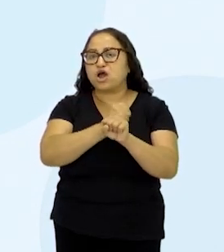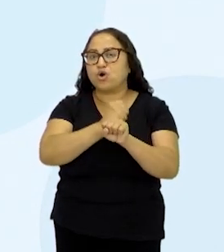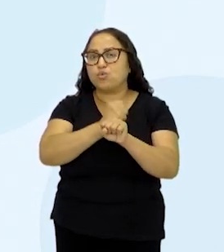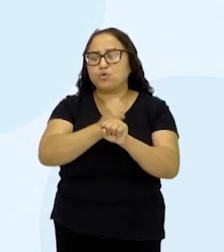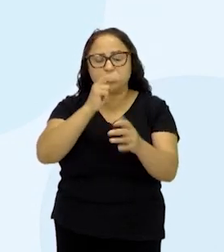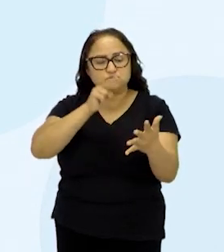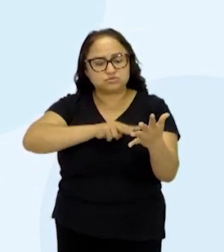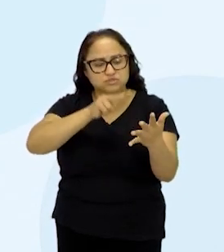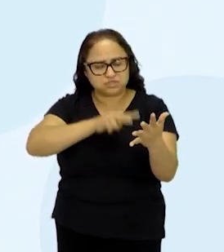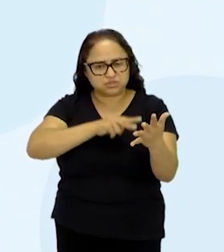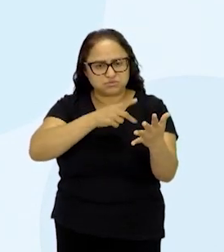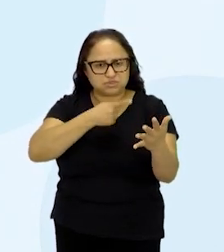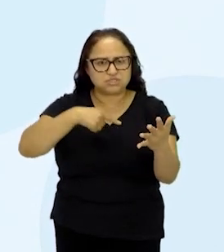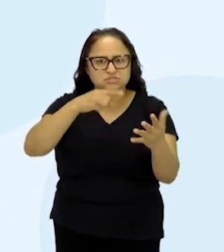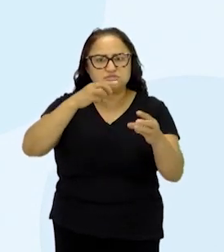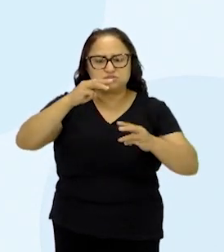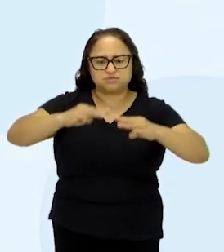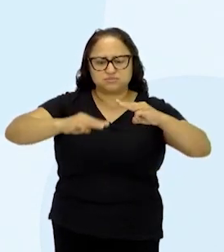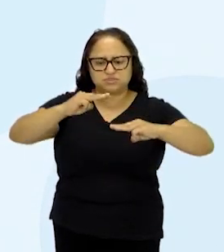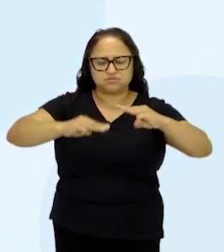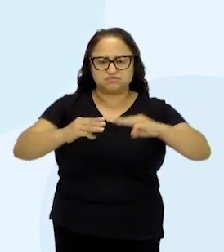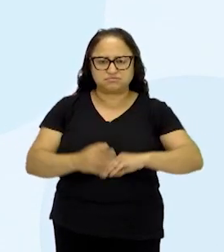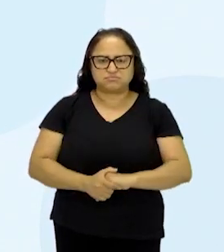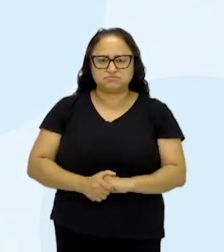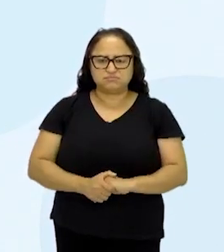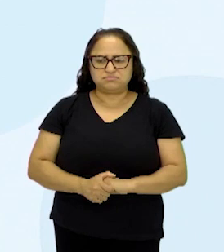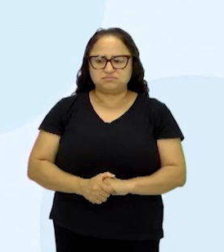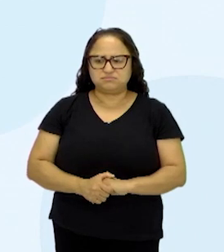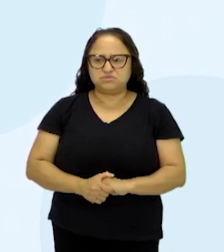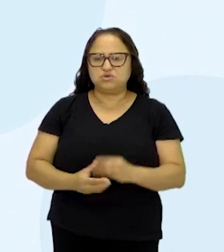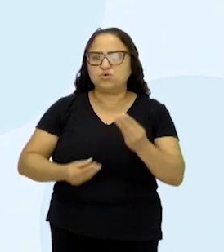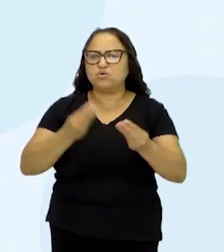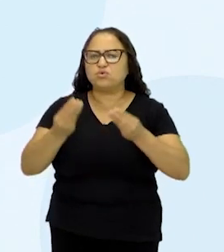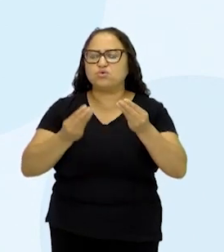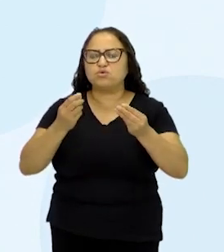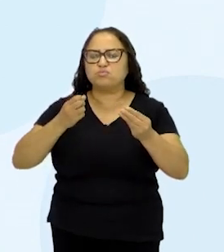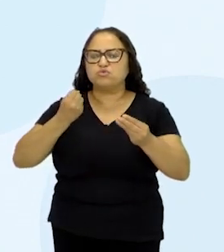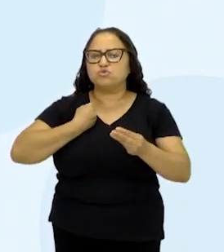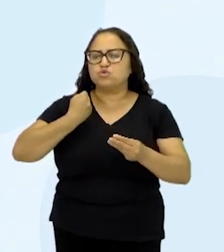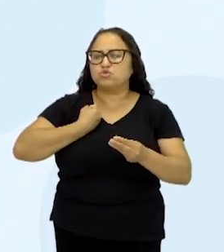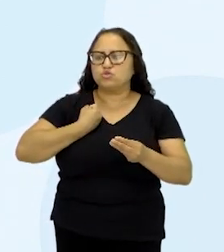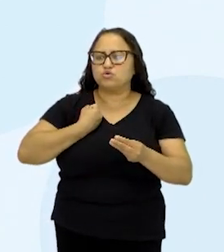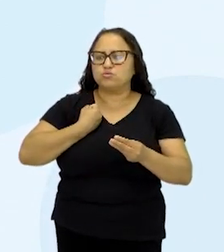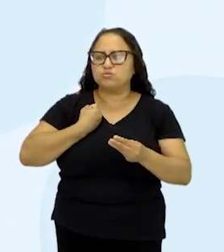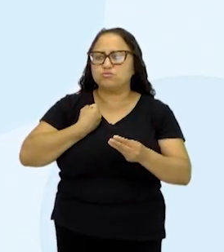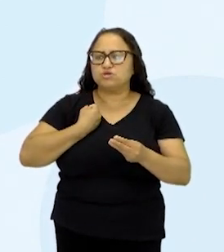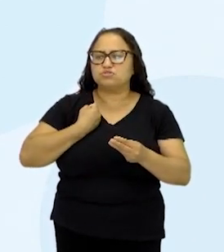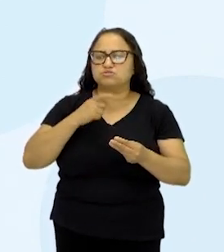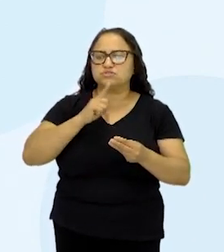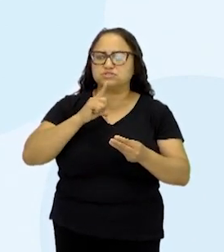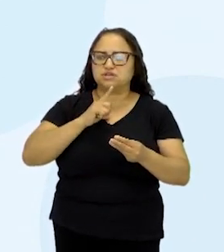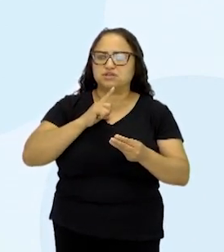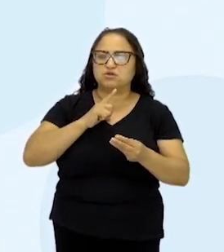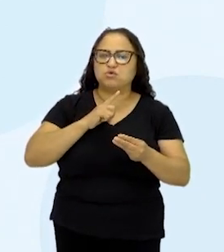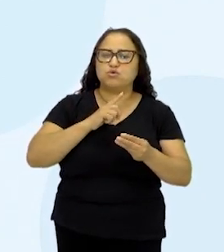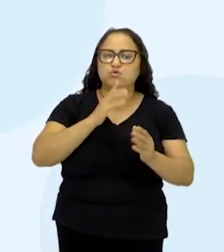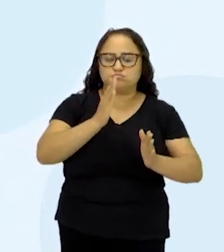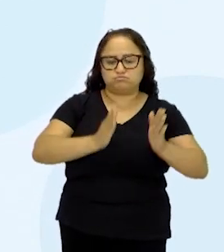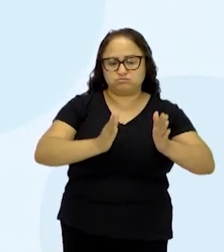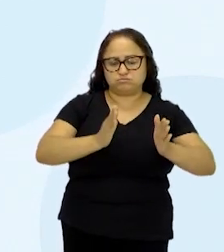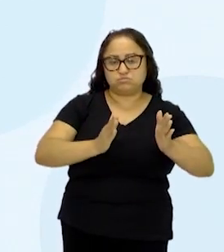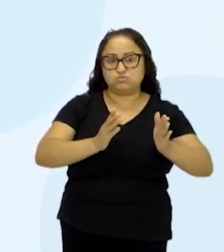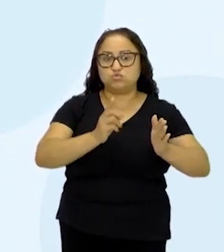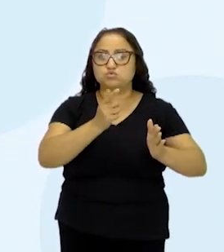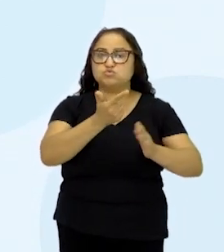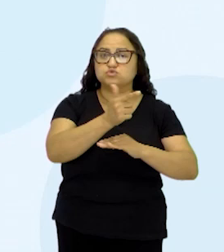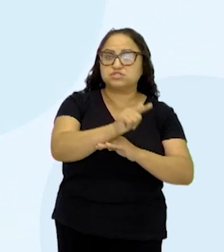que vai ser, essa será a nossa média. Então, como a gente está falando de números intercalados, então a nossa